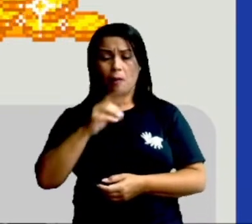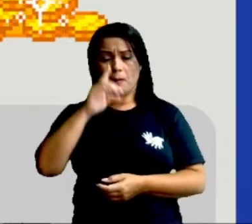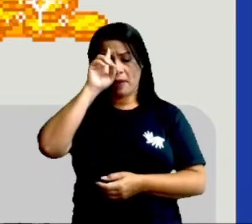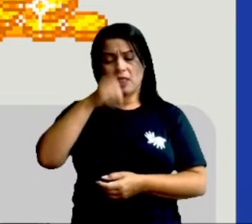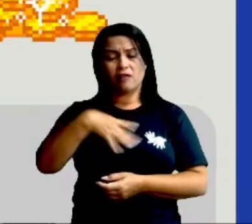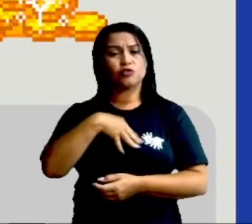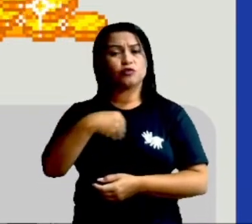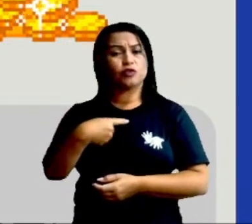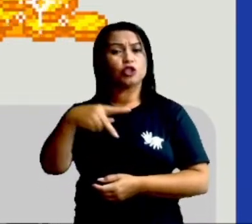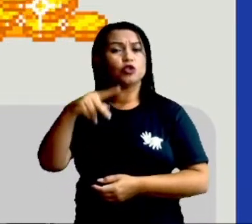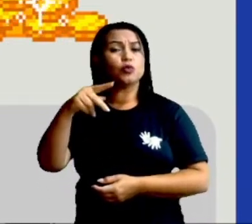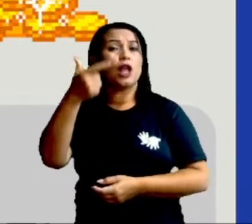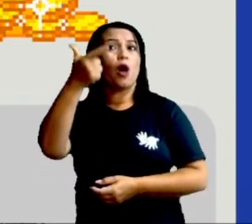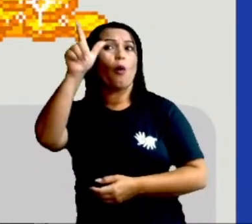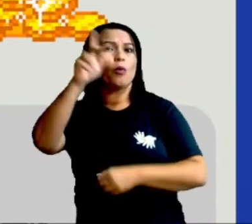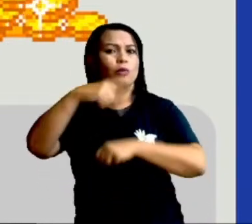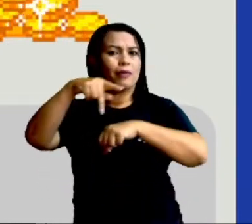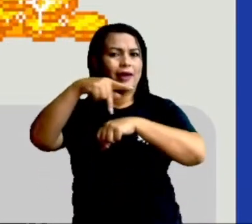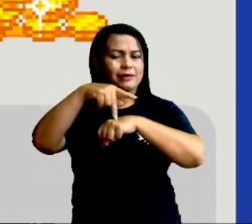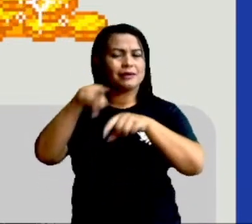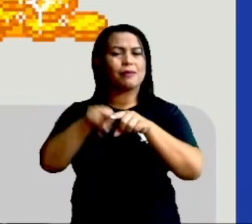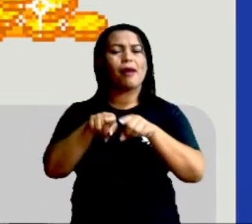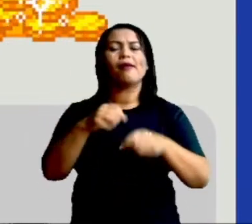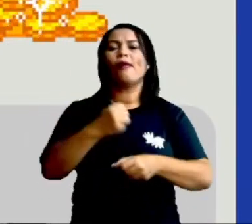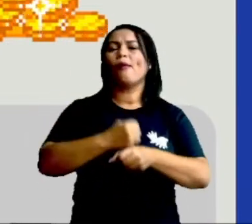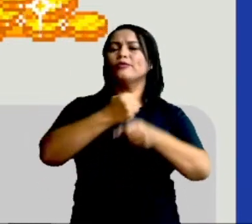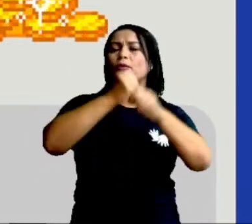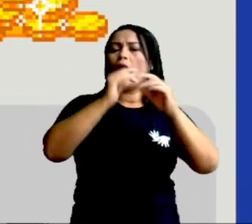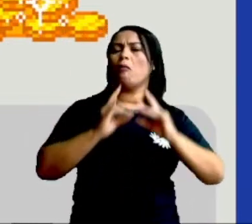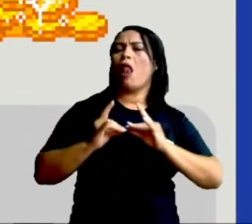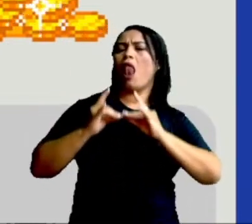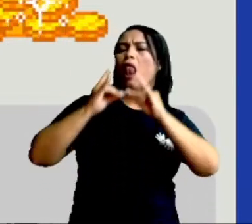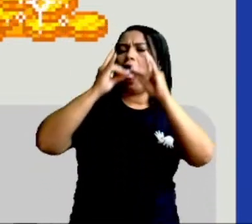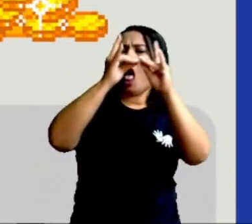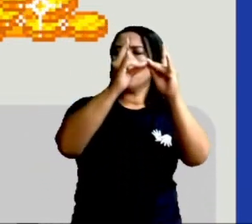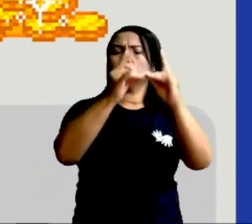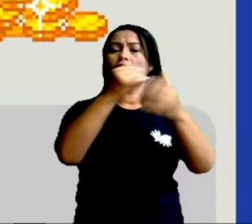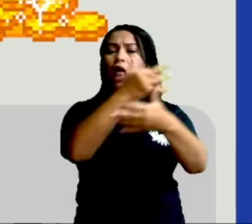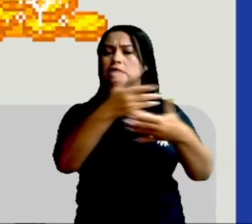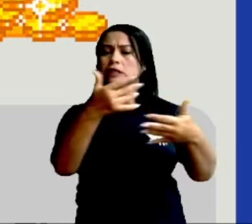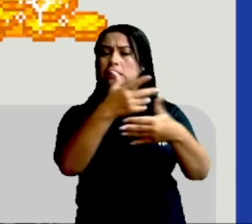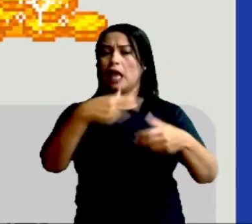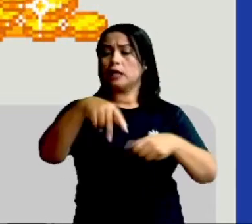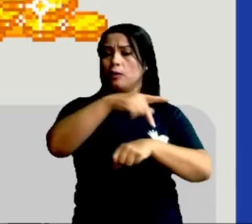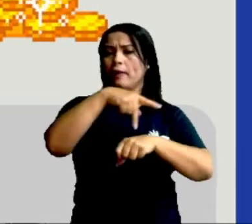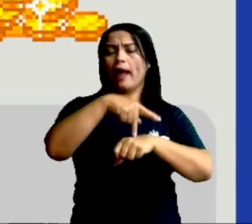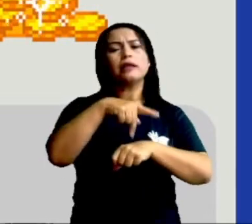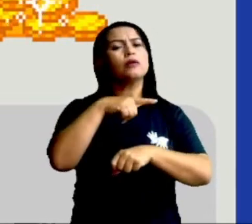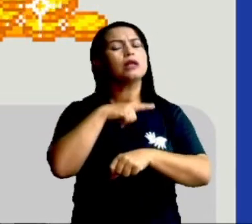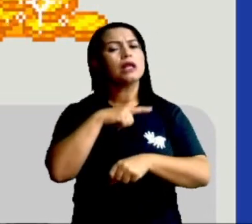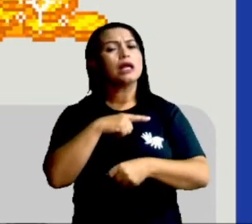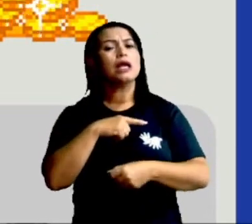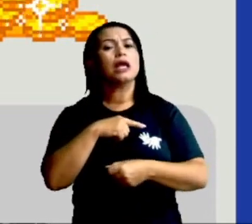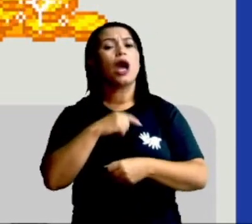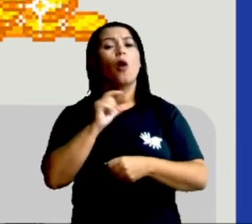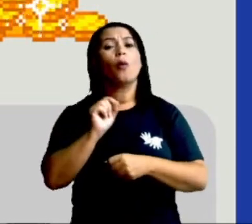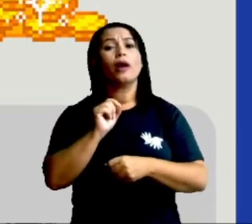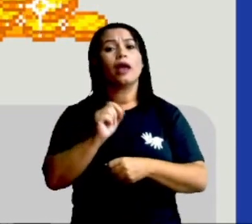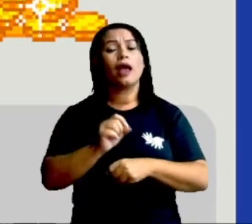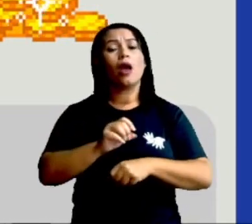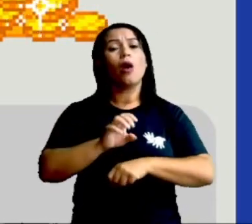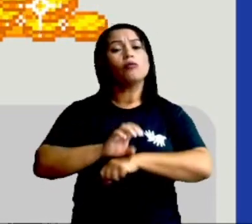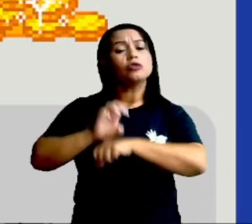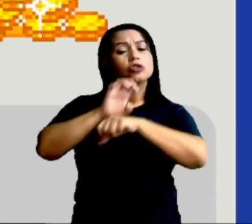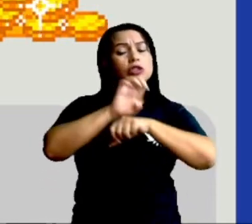palácios nas principais cidades do país. Como o dinheiro provinha do café, os estados cafeicultores